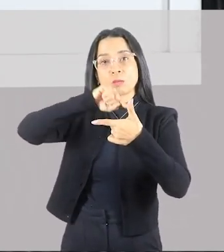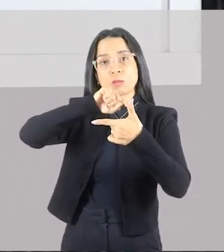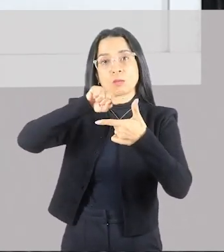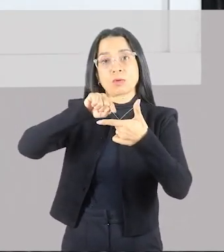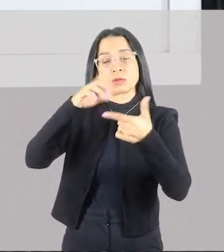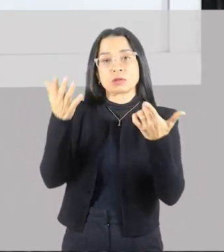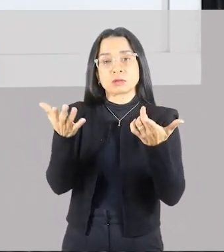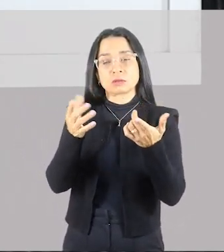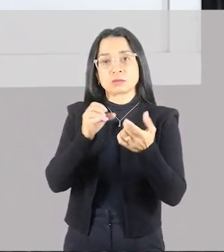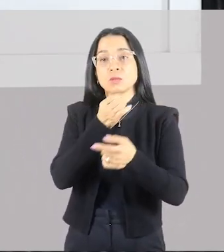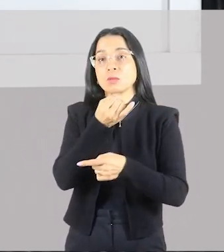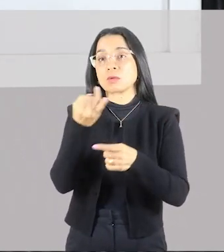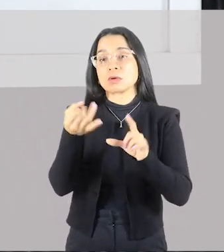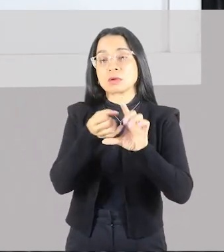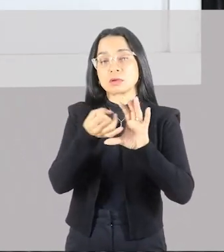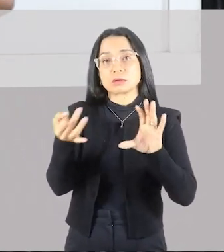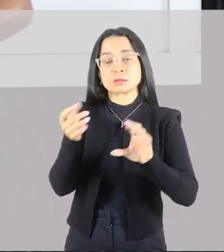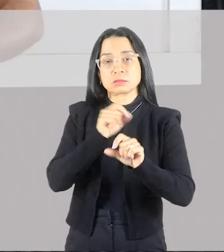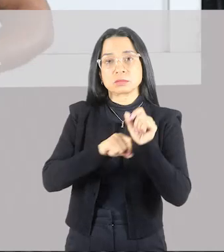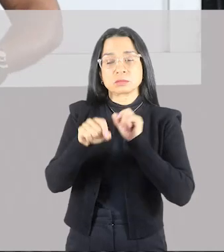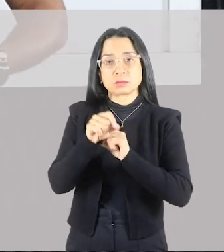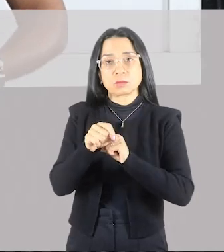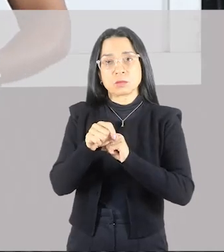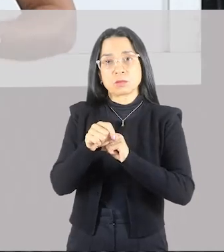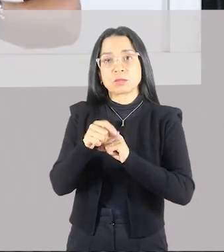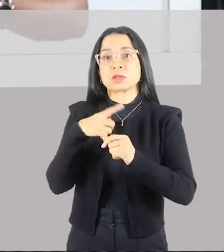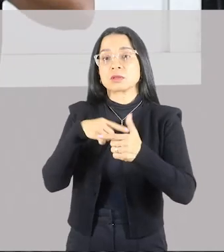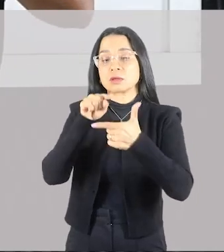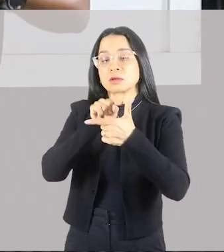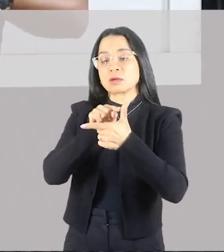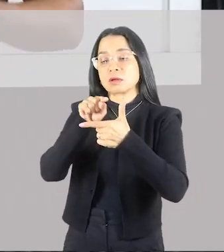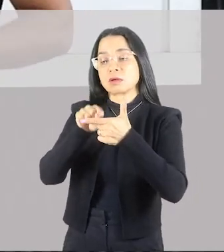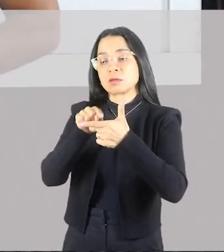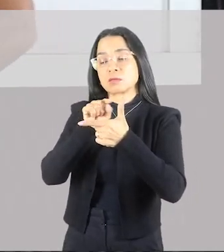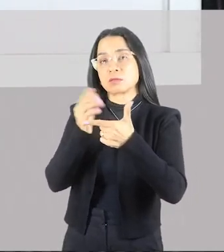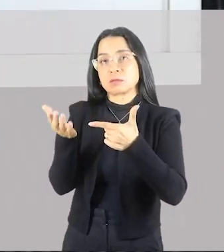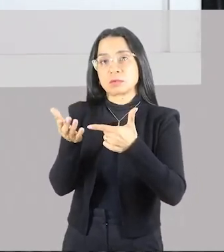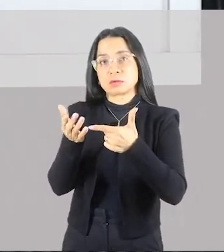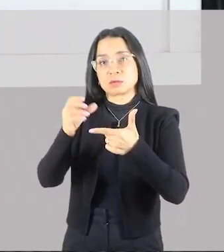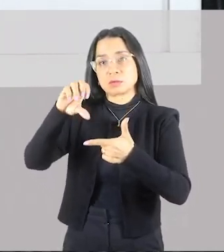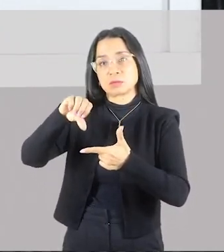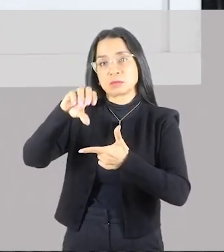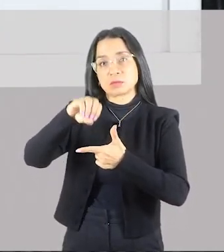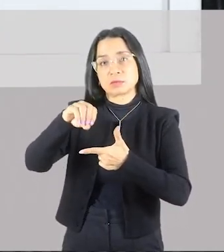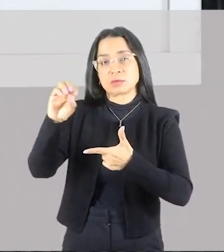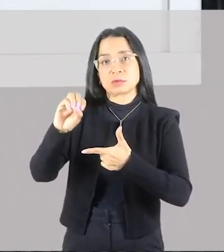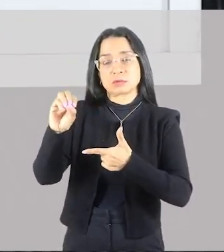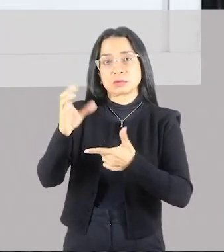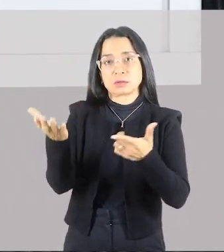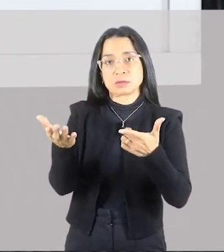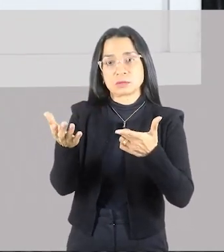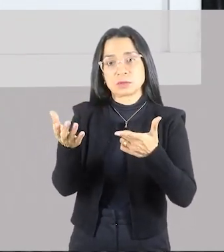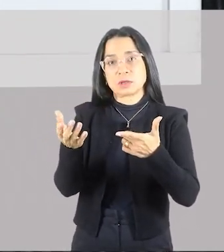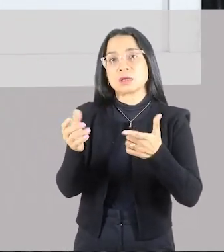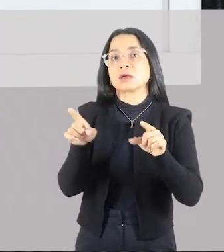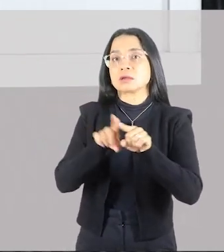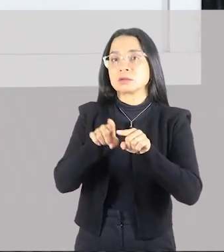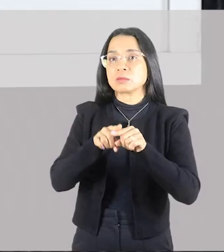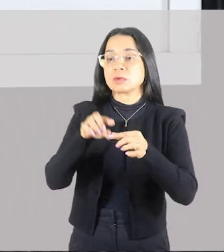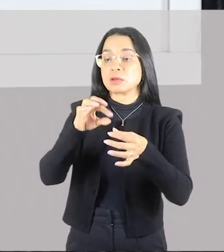ângulos retos, porque o quadrado ele é um retângulo, ele tem um ângulo reto, um ângulo de 90, e os lados com a mesma medida,